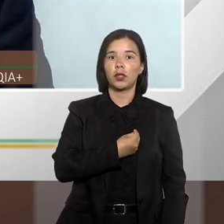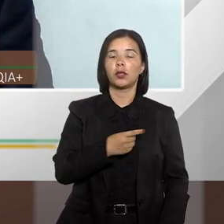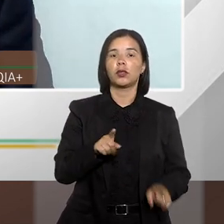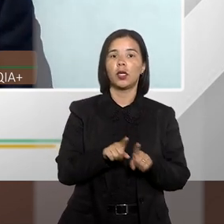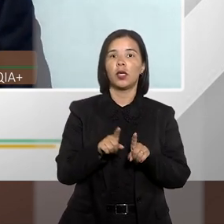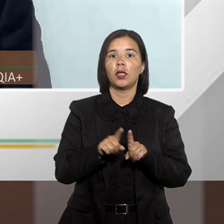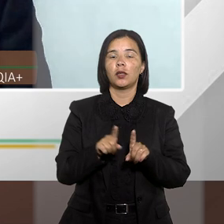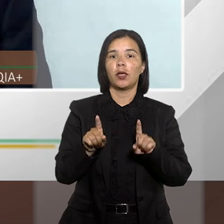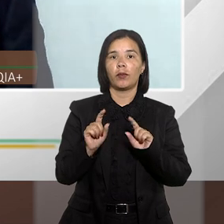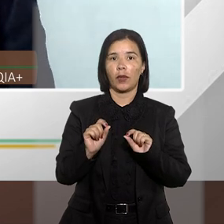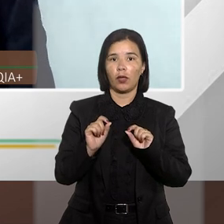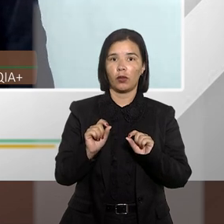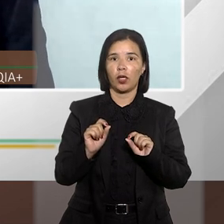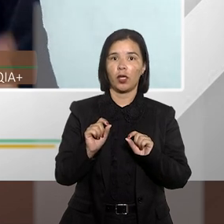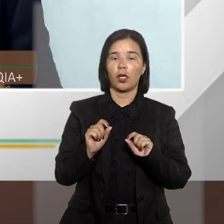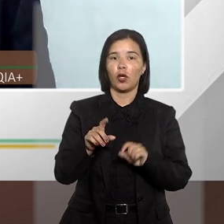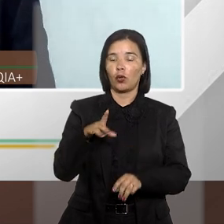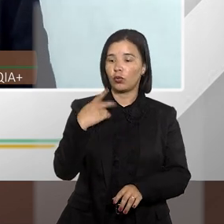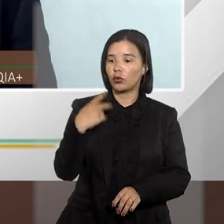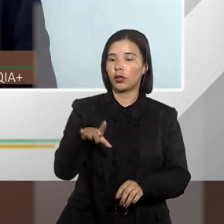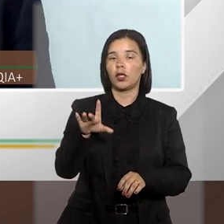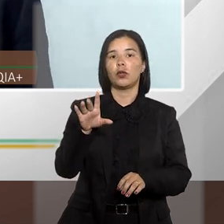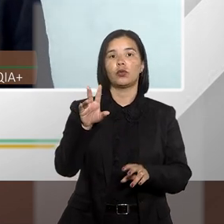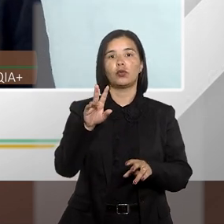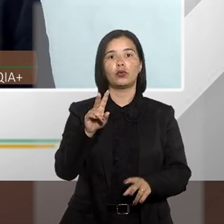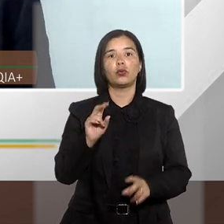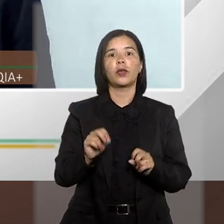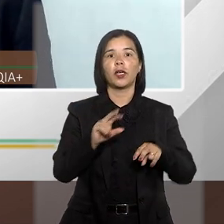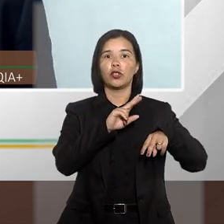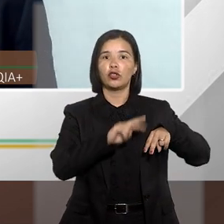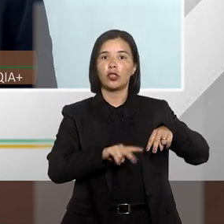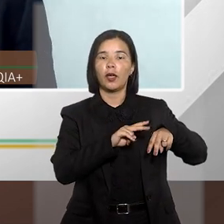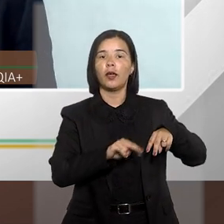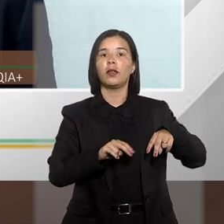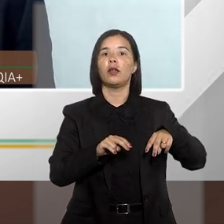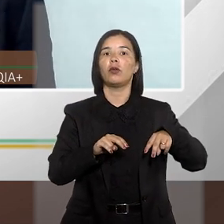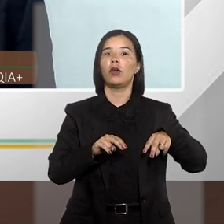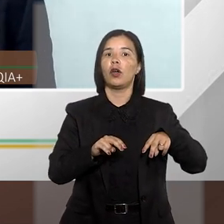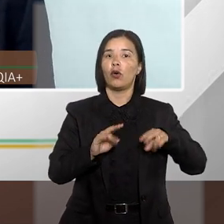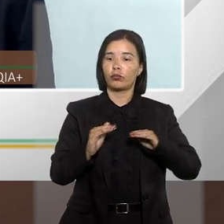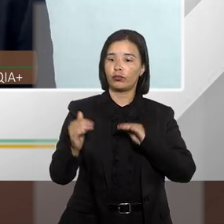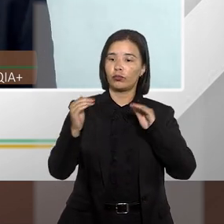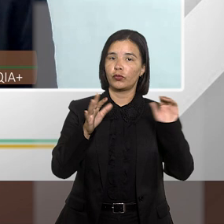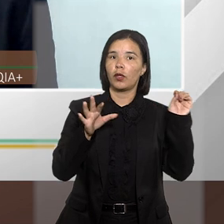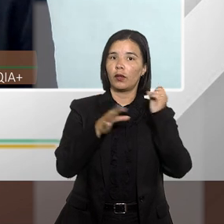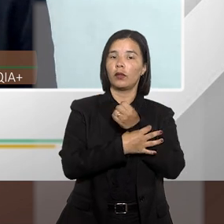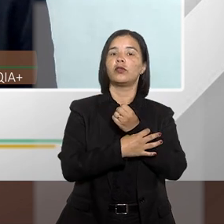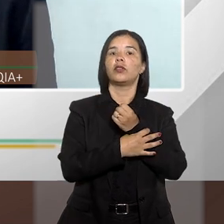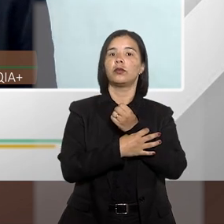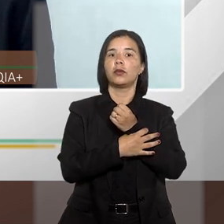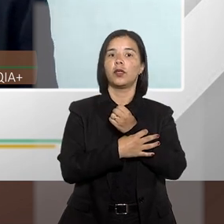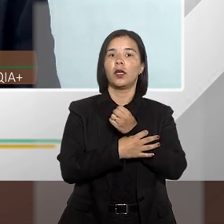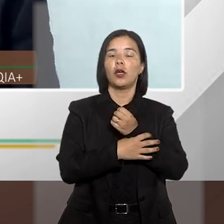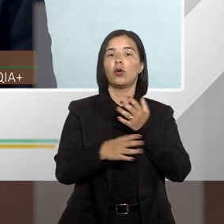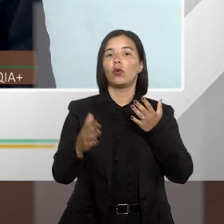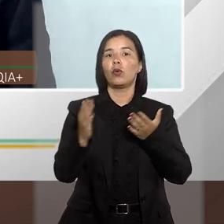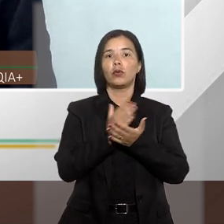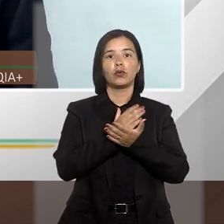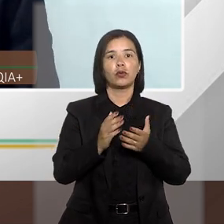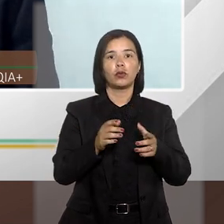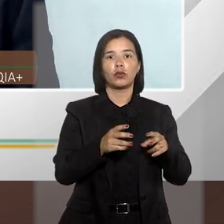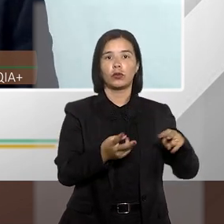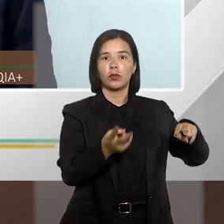estarem com seu gênero, né, com a sua autodeterminação de gênero garantida, seja no